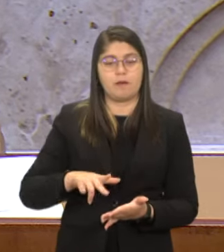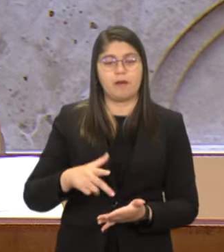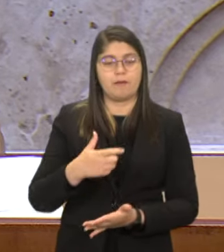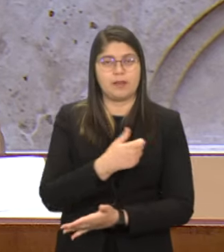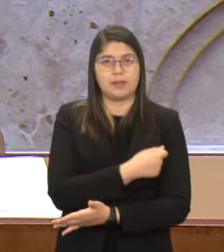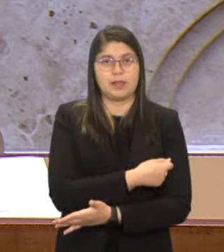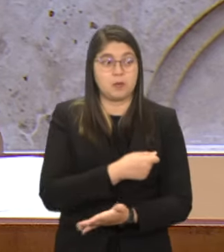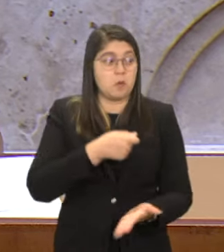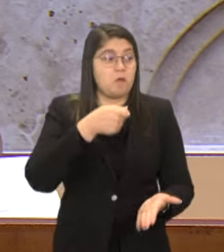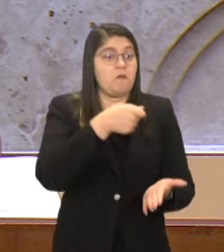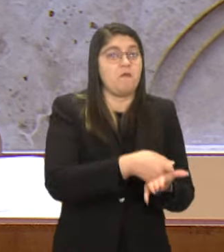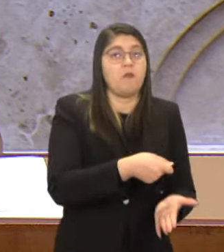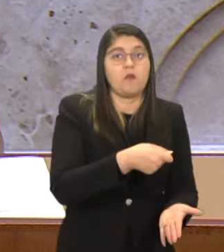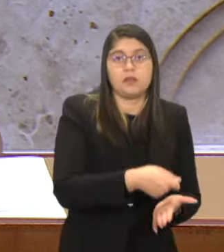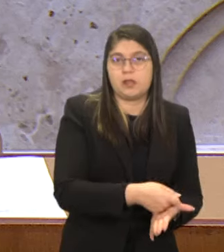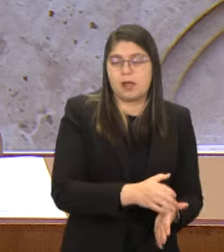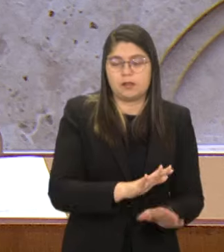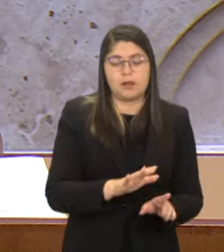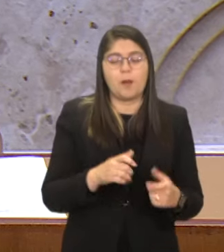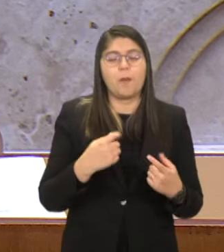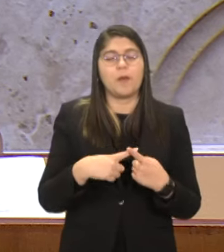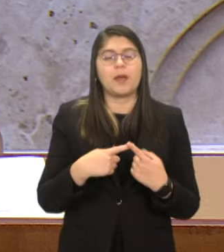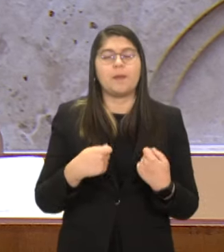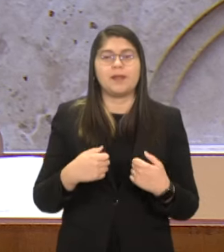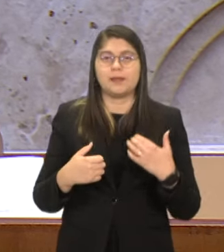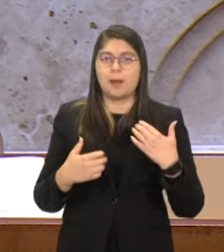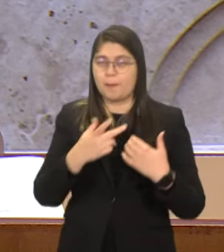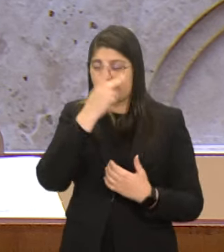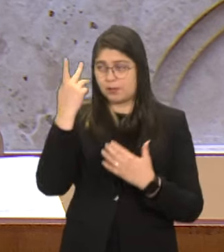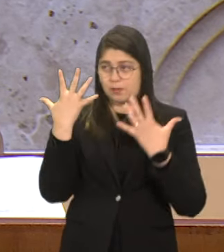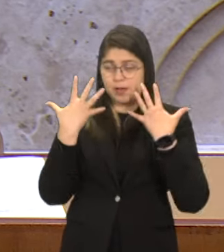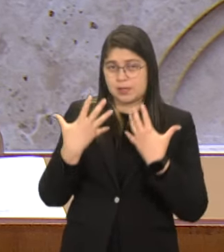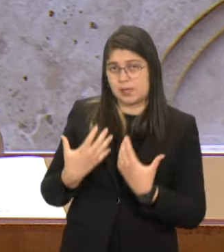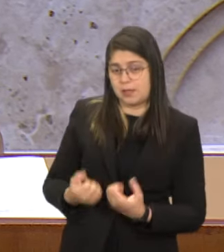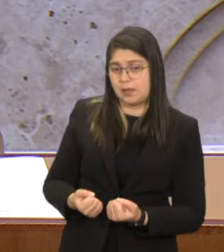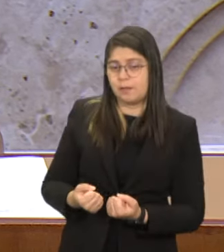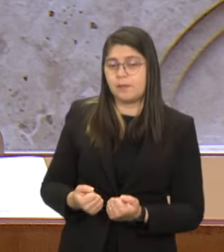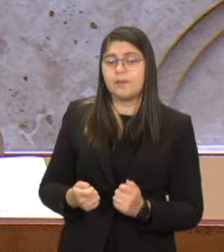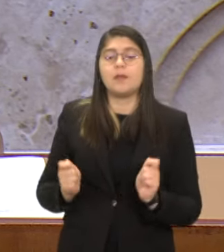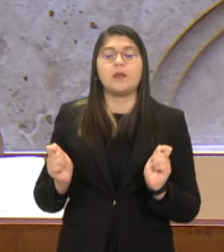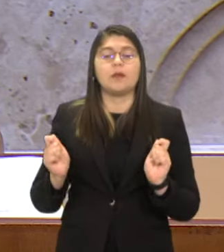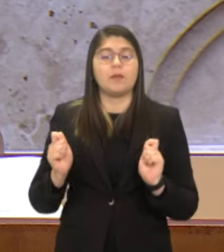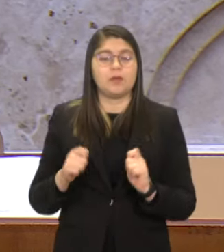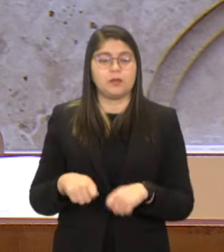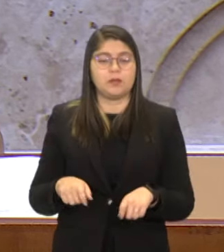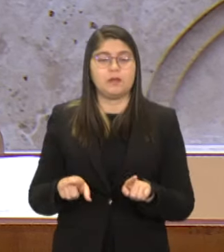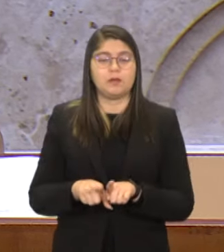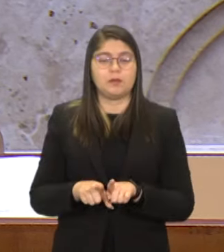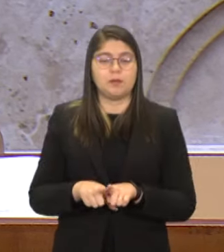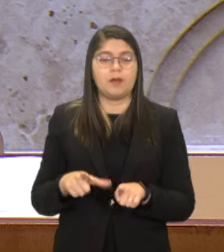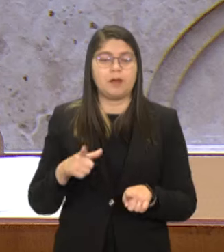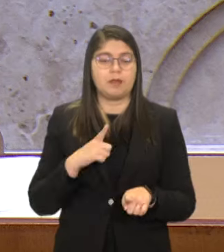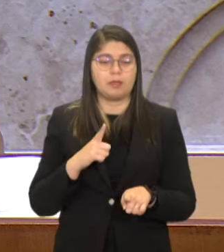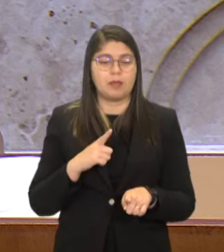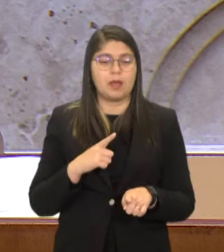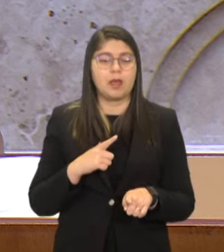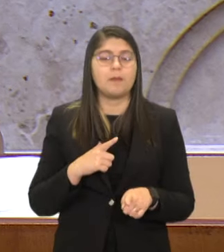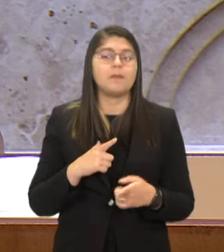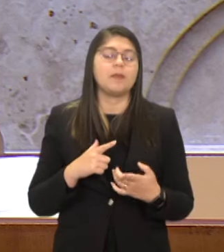forçada, por exigir sempre o consentimento do usuário, podendo, contudo, ser implementada por meio de